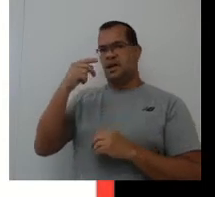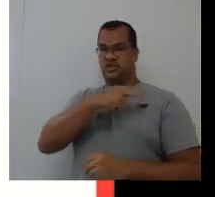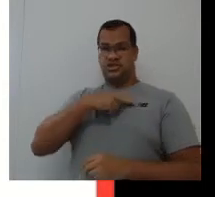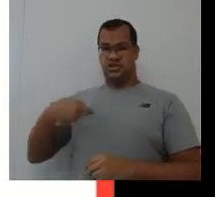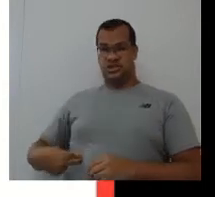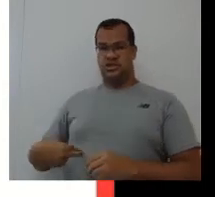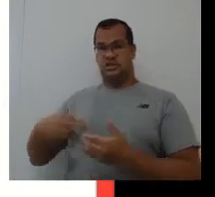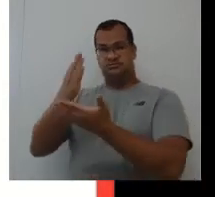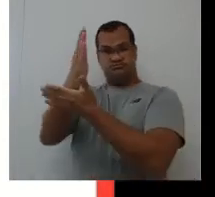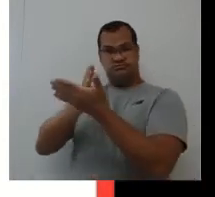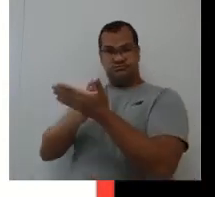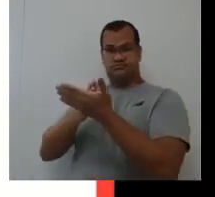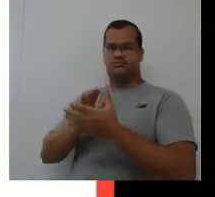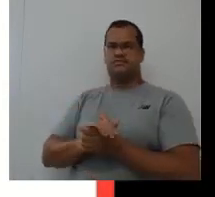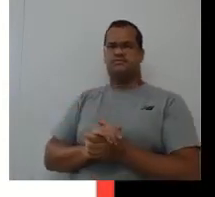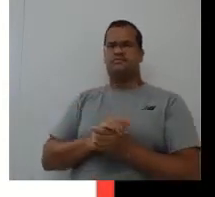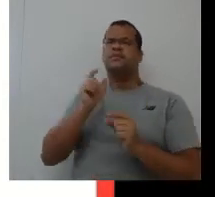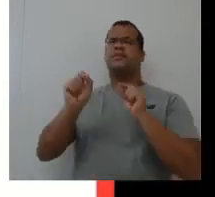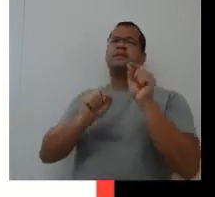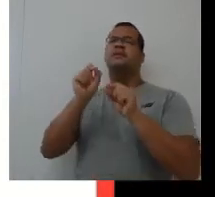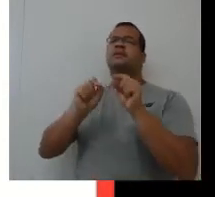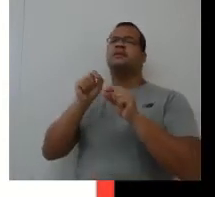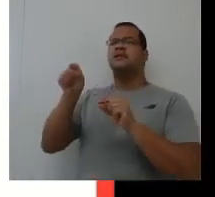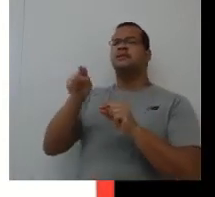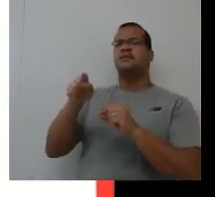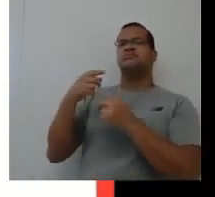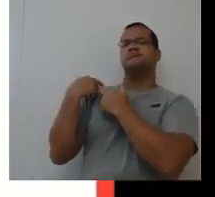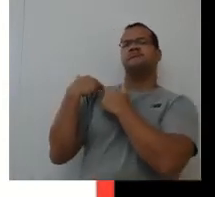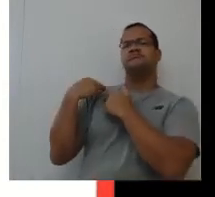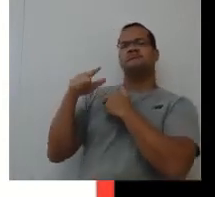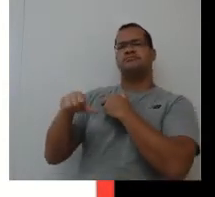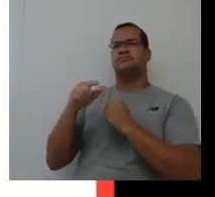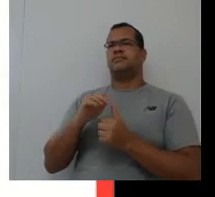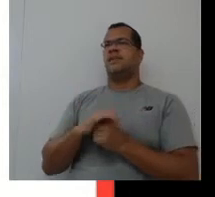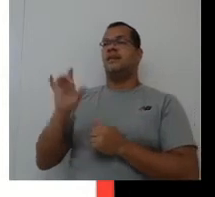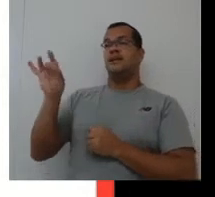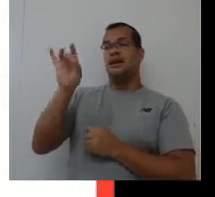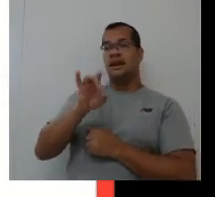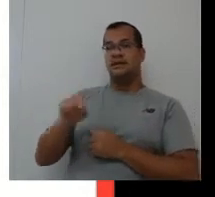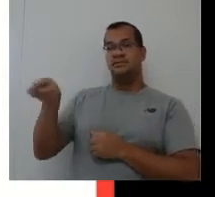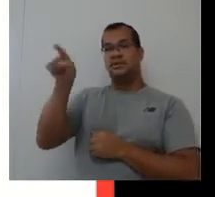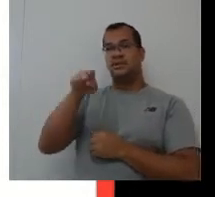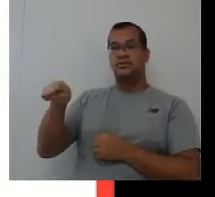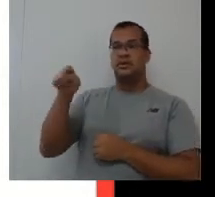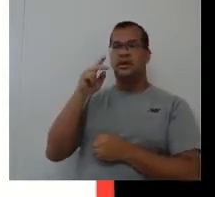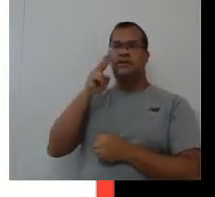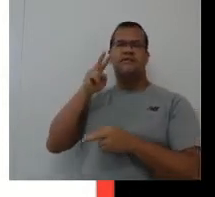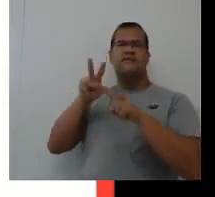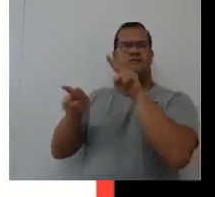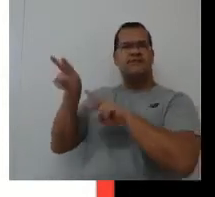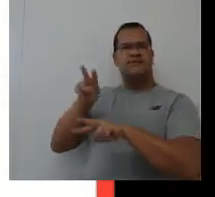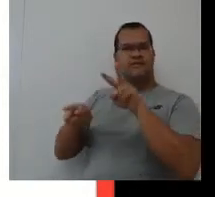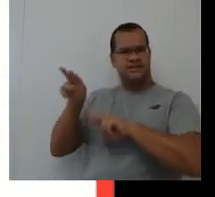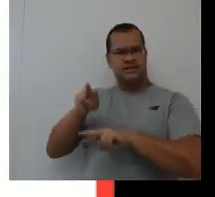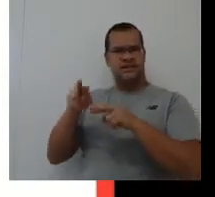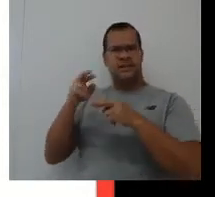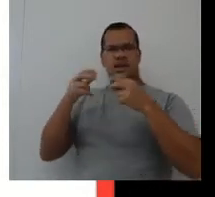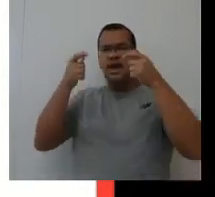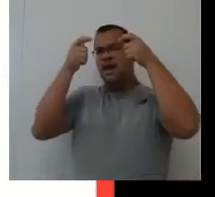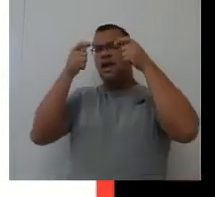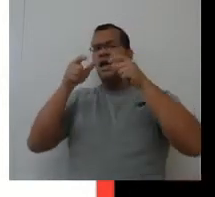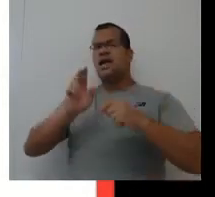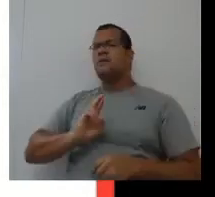Aí observem, quem são os personagens? Cada pessoa que vocês conseguem visualizar nessas fotos aí, elas representam